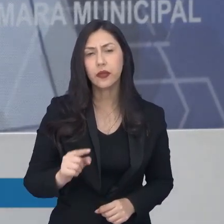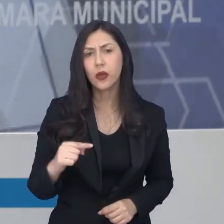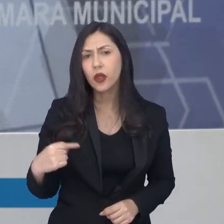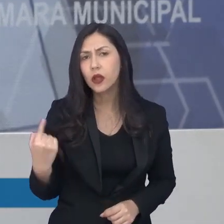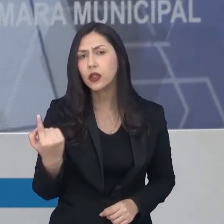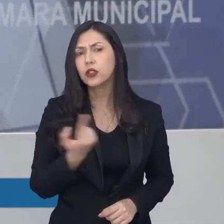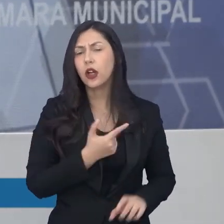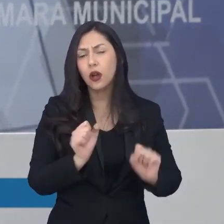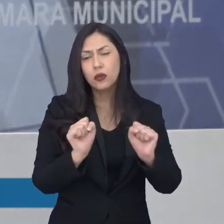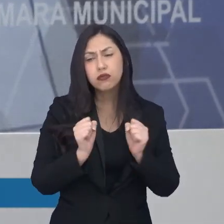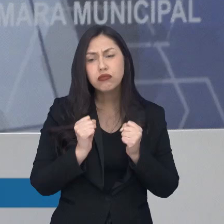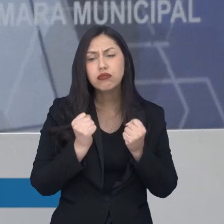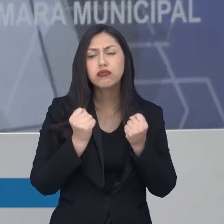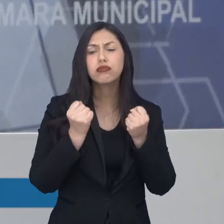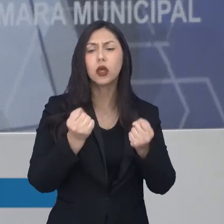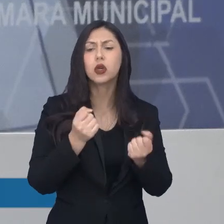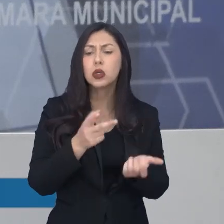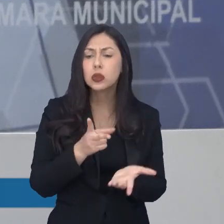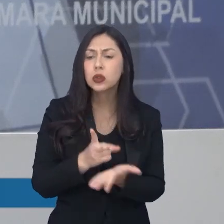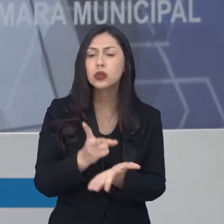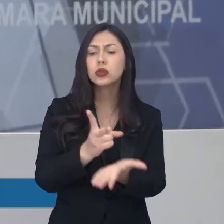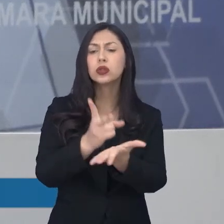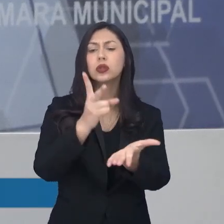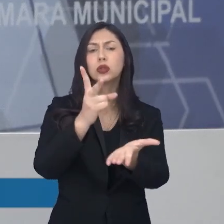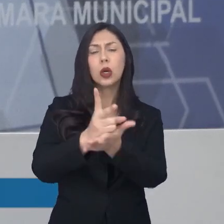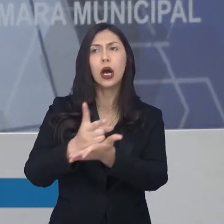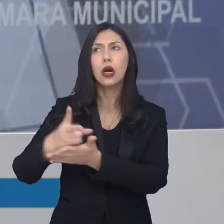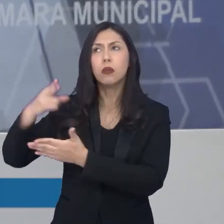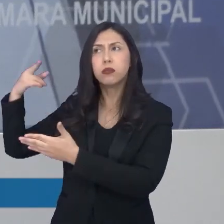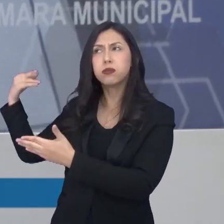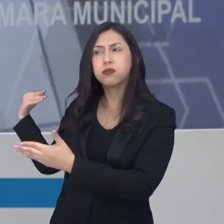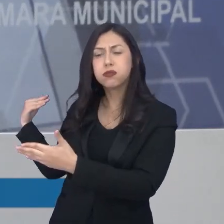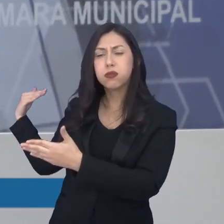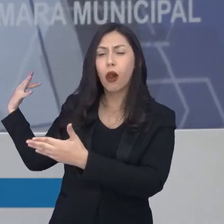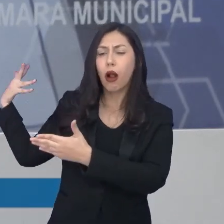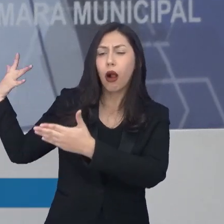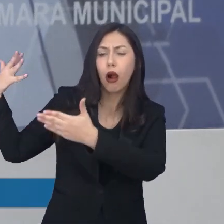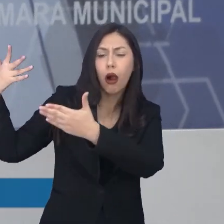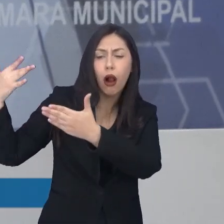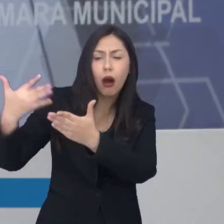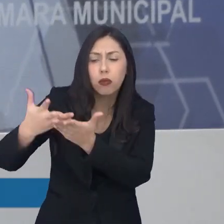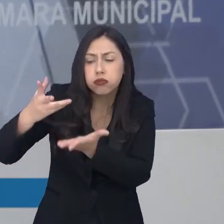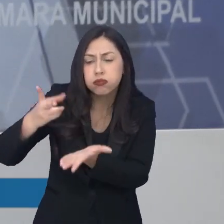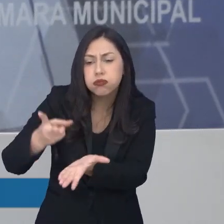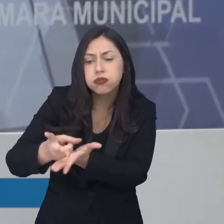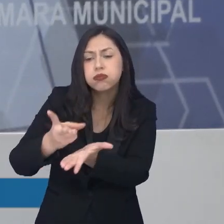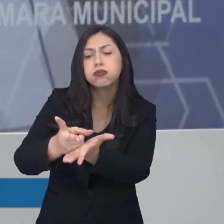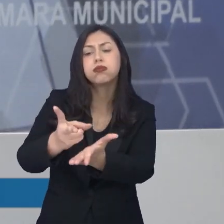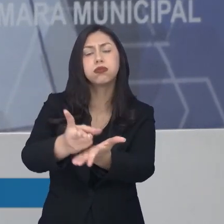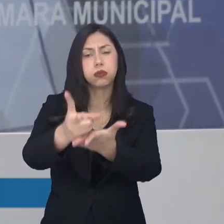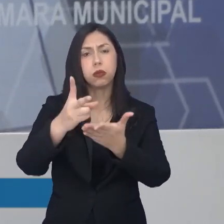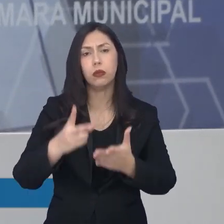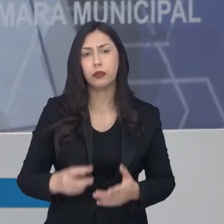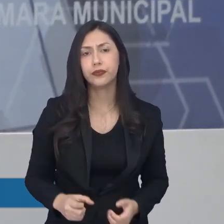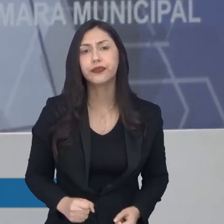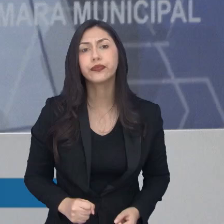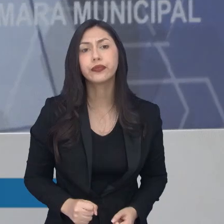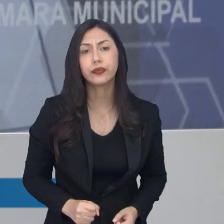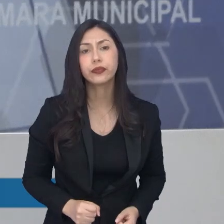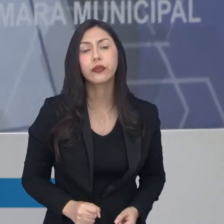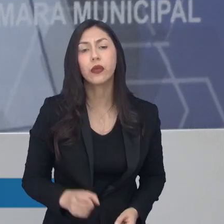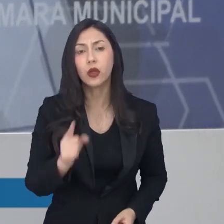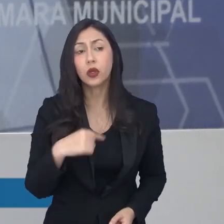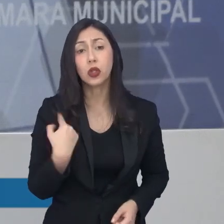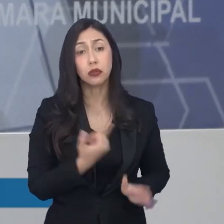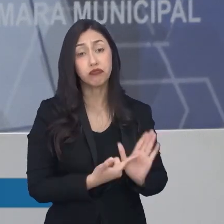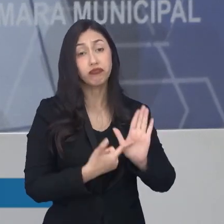Nos esforçamos para manter o sucesso do passado presente nos dias de hoje. nos